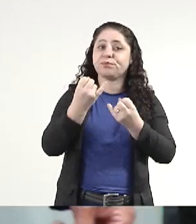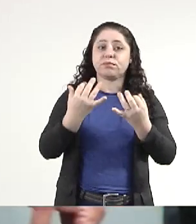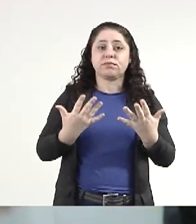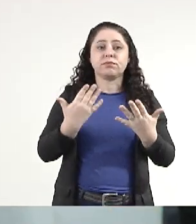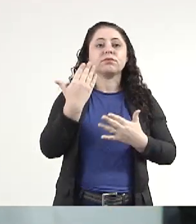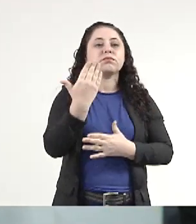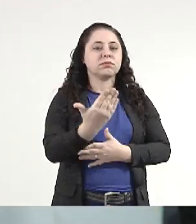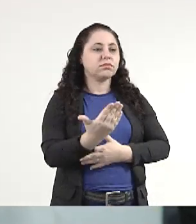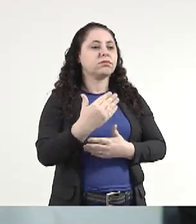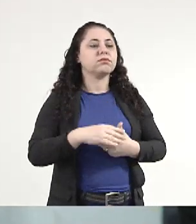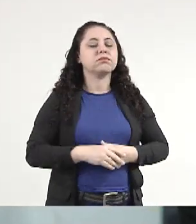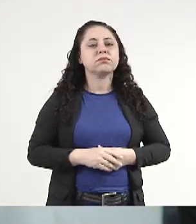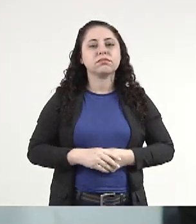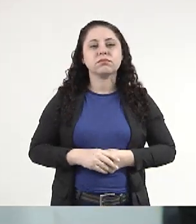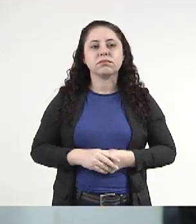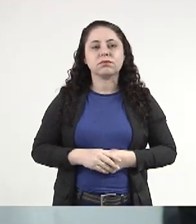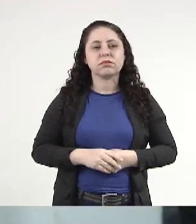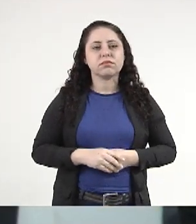falou, né?